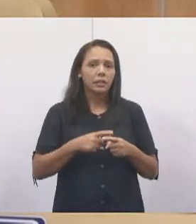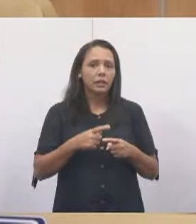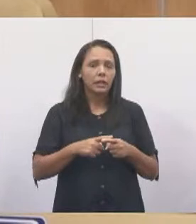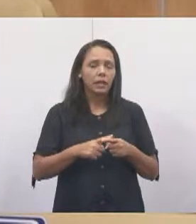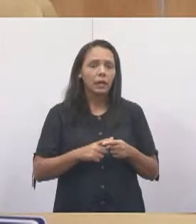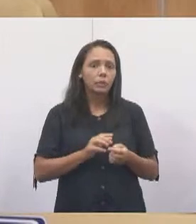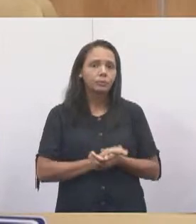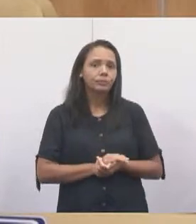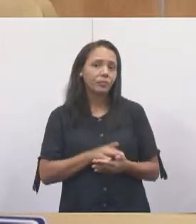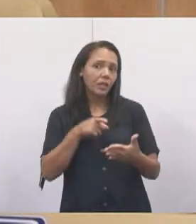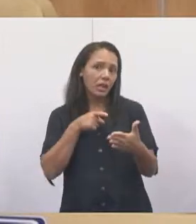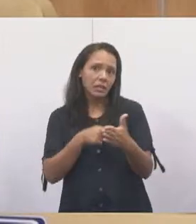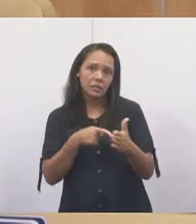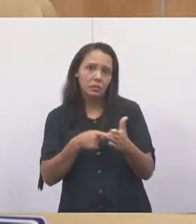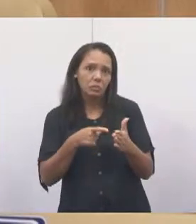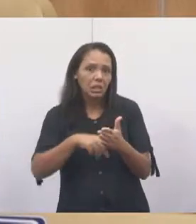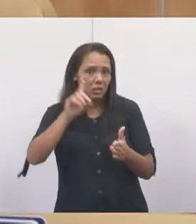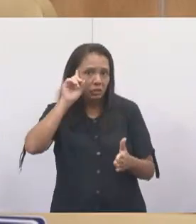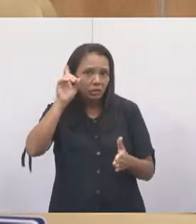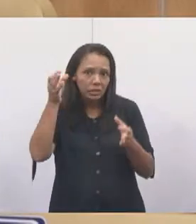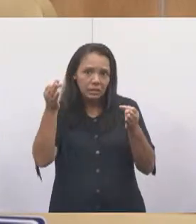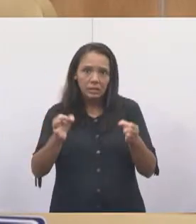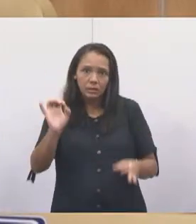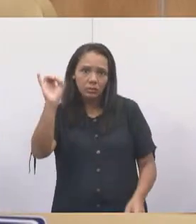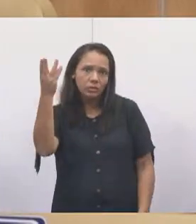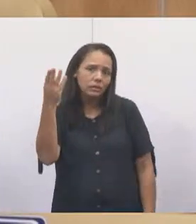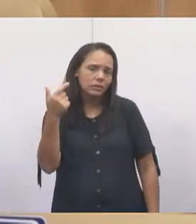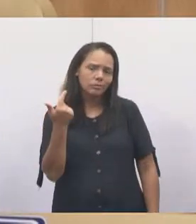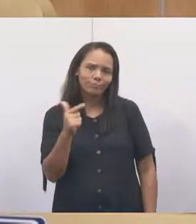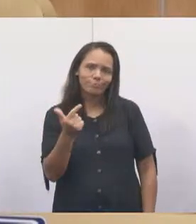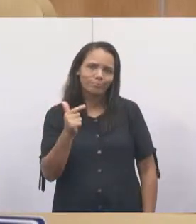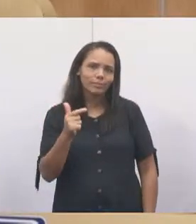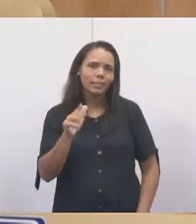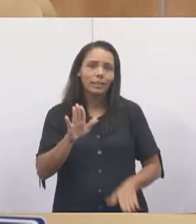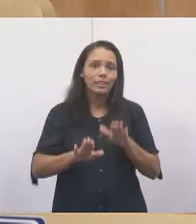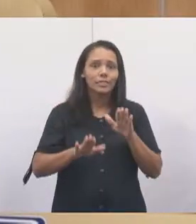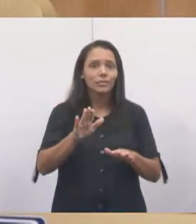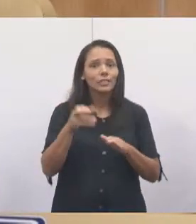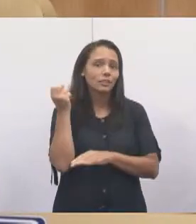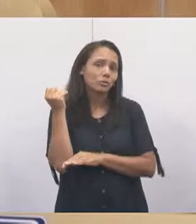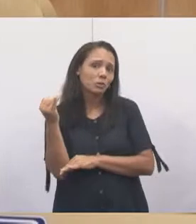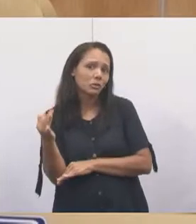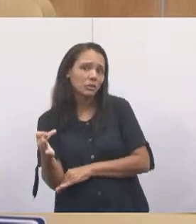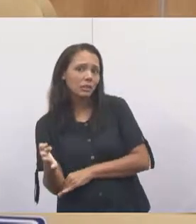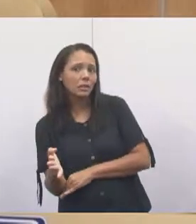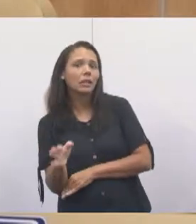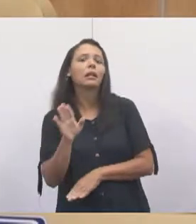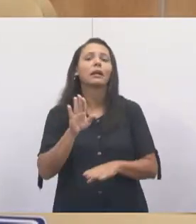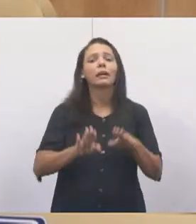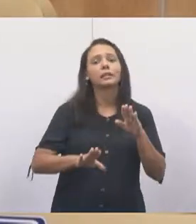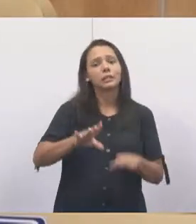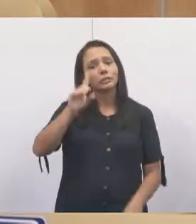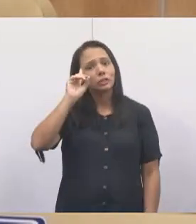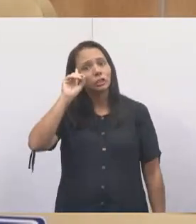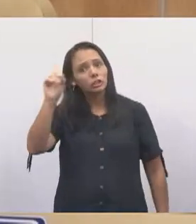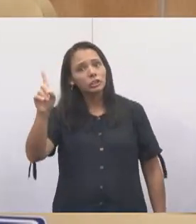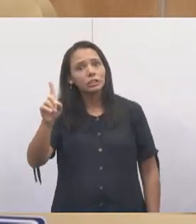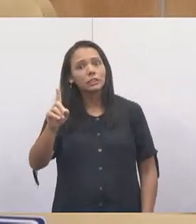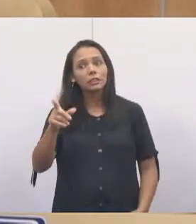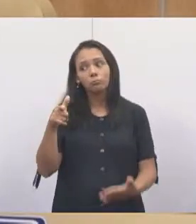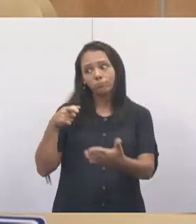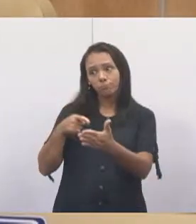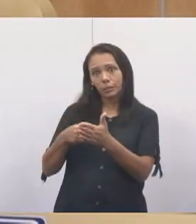seja no período matutino, como seja de madrugada. Eles levantam e vão, porque do outro